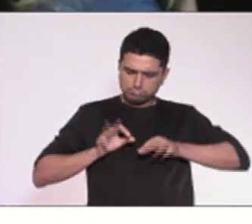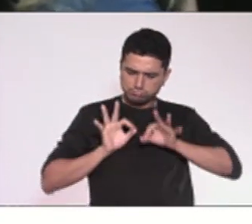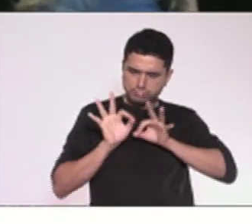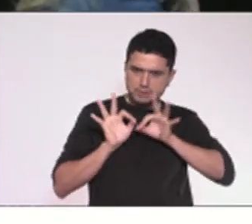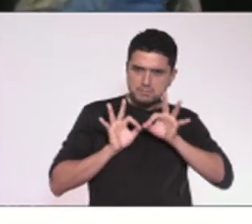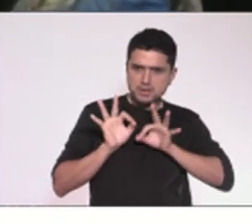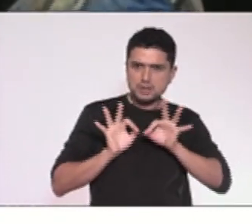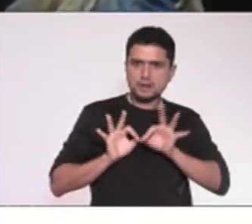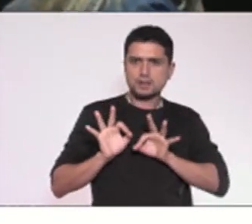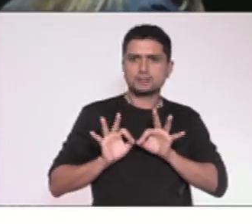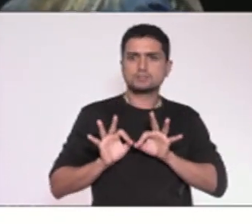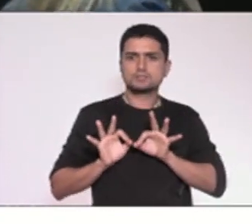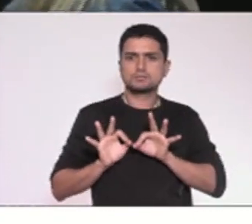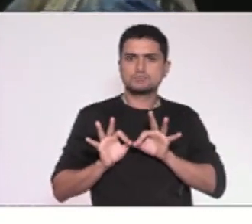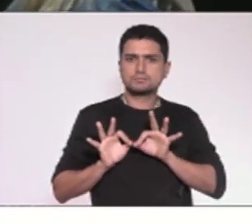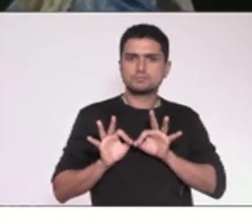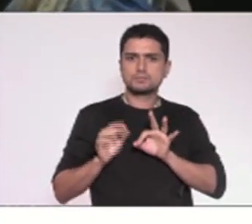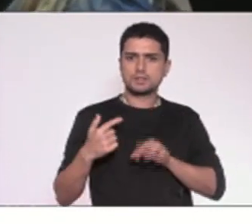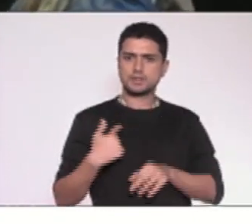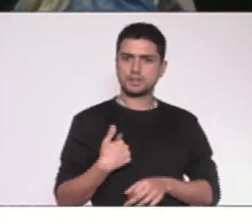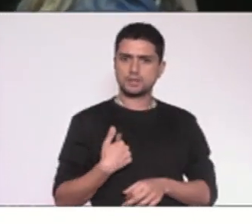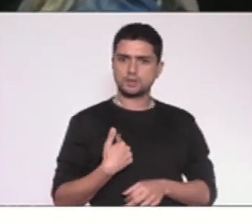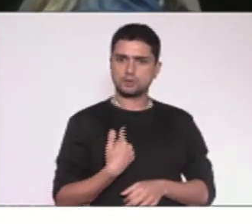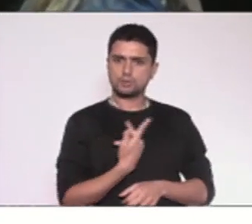em coautoria com a minha esposa.